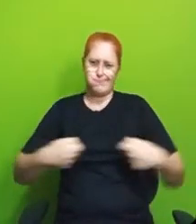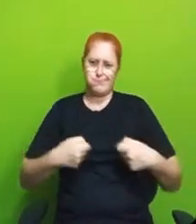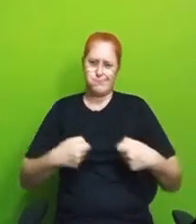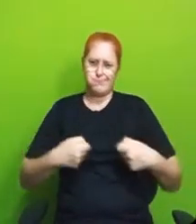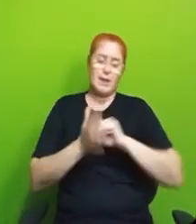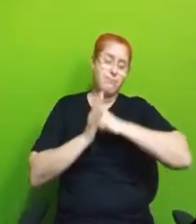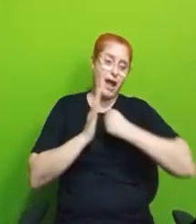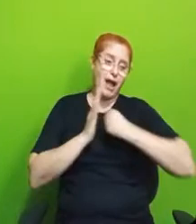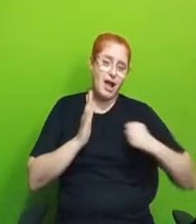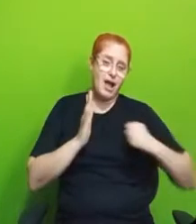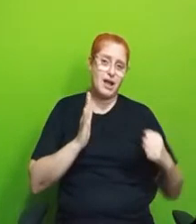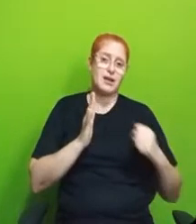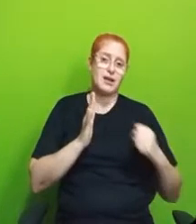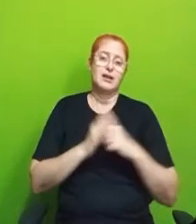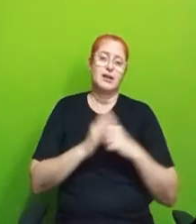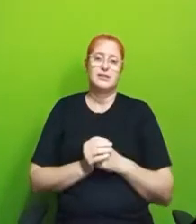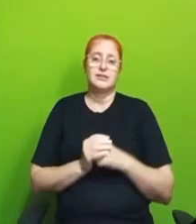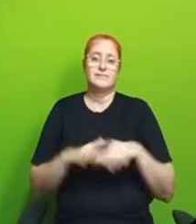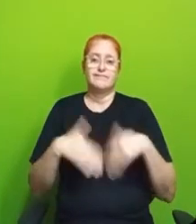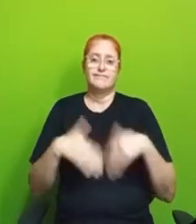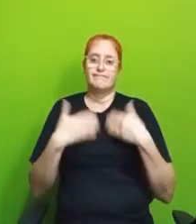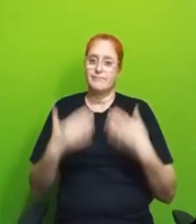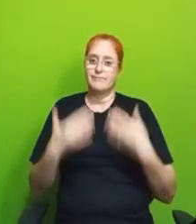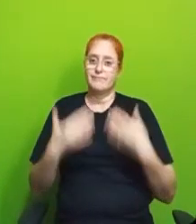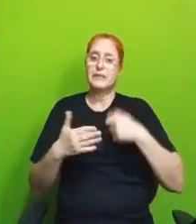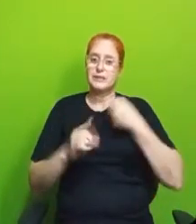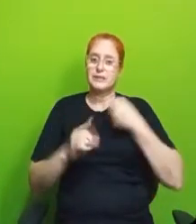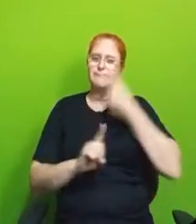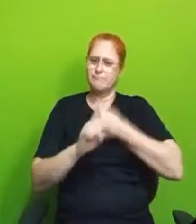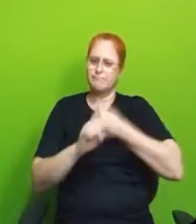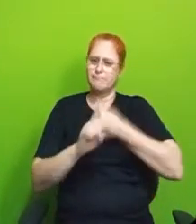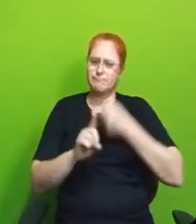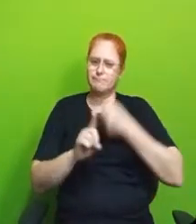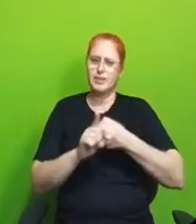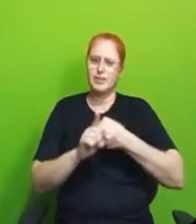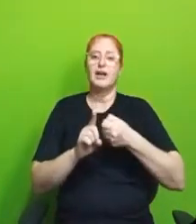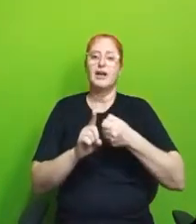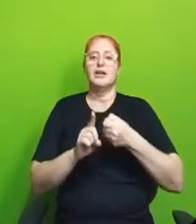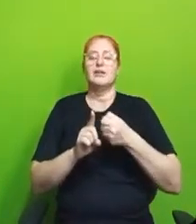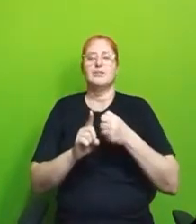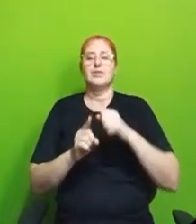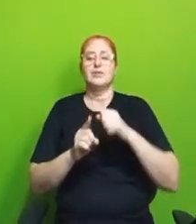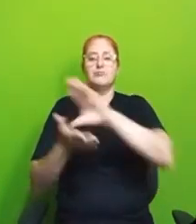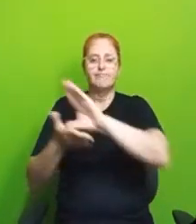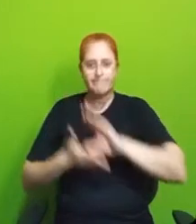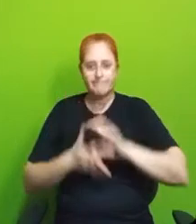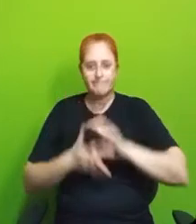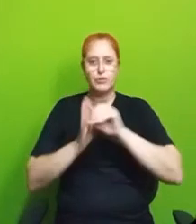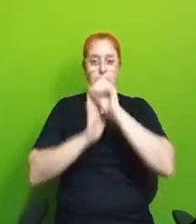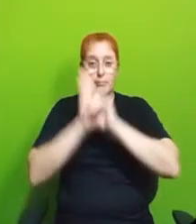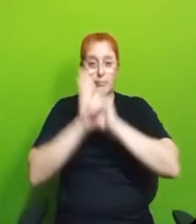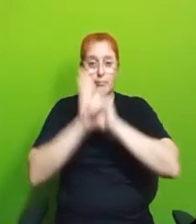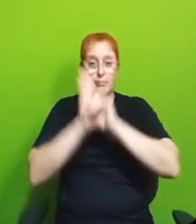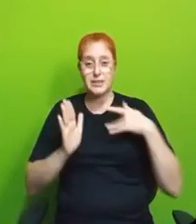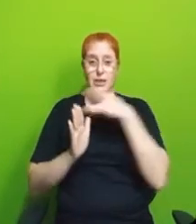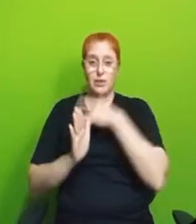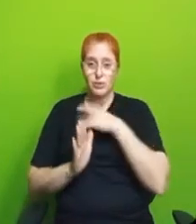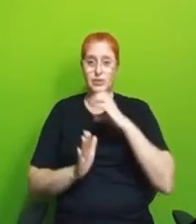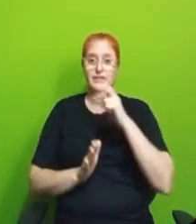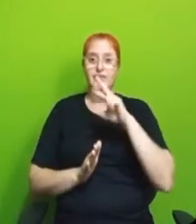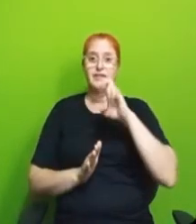disputar o fundo público, lutar por serviços universais, né? Lutar pelo orçamento da saúde, lutar pela creche, né? Lutar